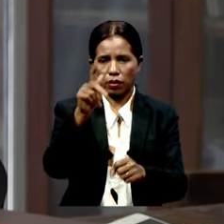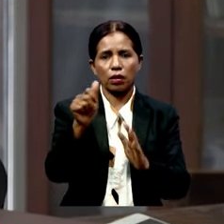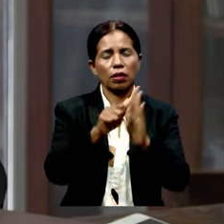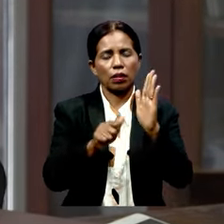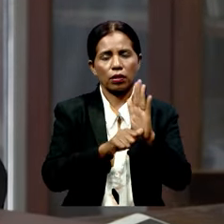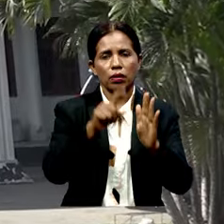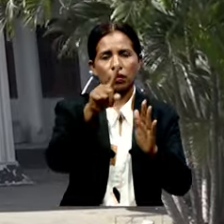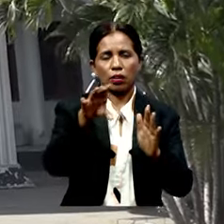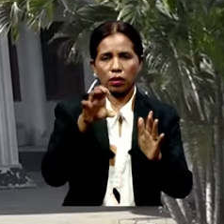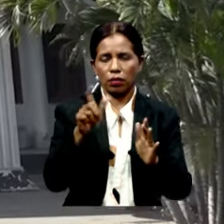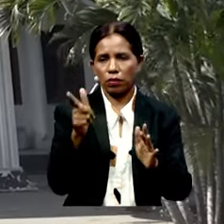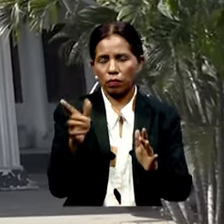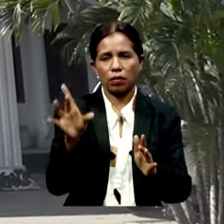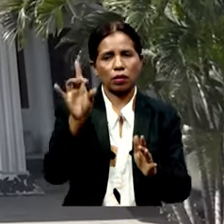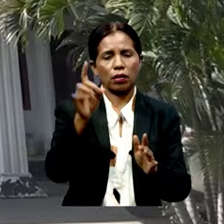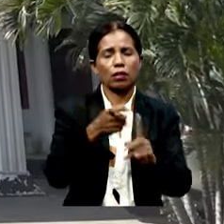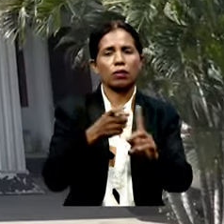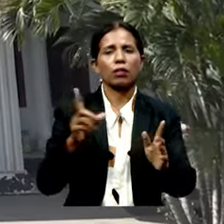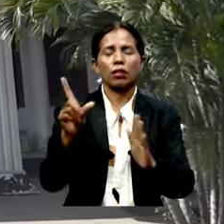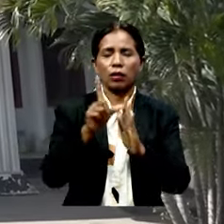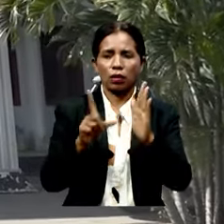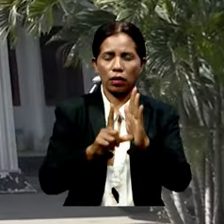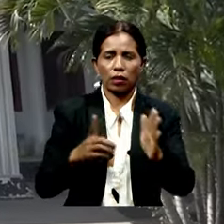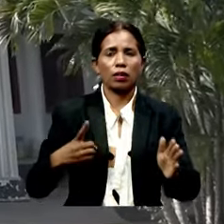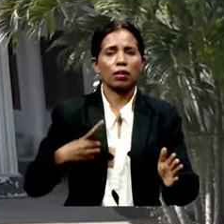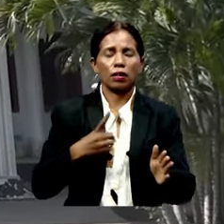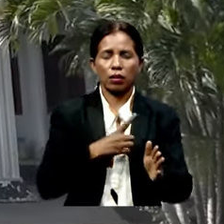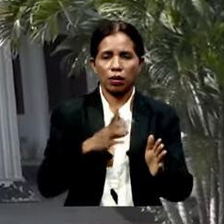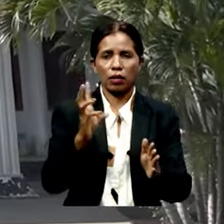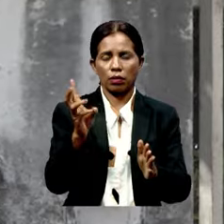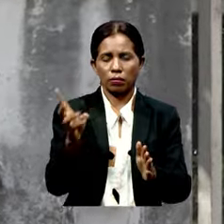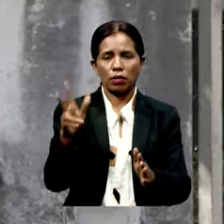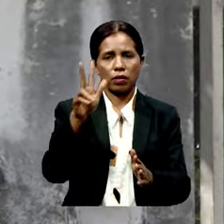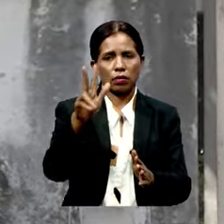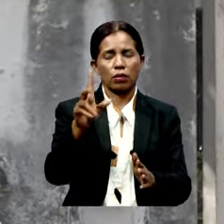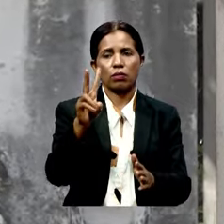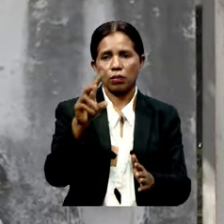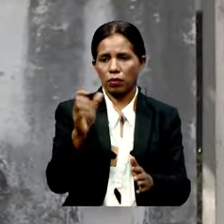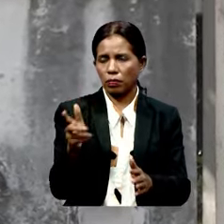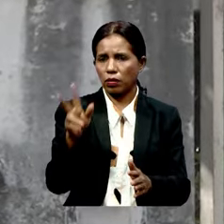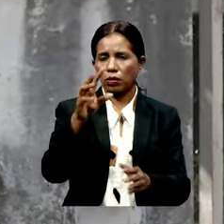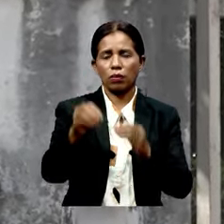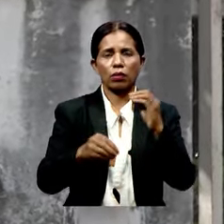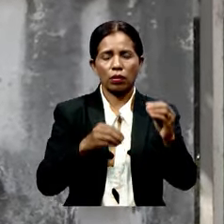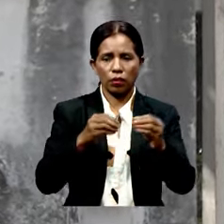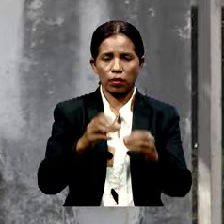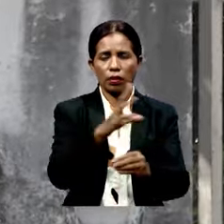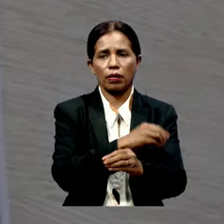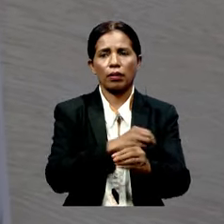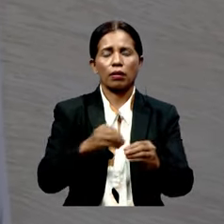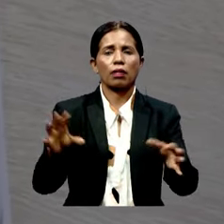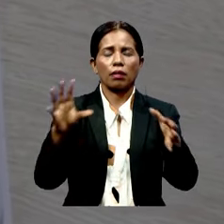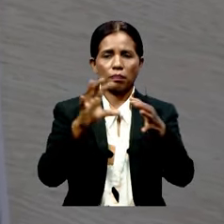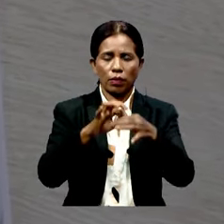ato sida rulesen walu, o se decreto número nenulo recensia barari hun rua rulesen rua, con a ba reforma obrigatória ba